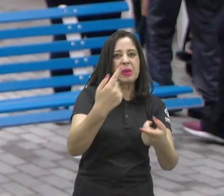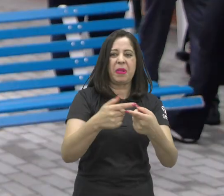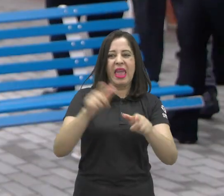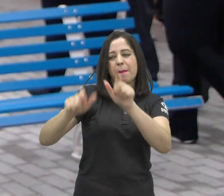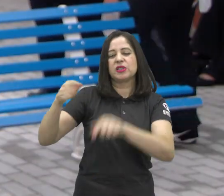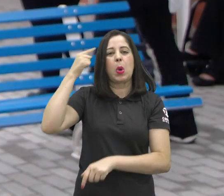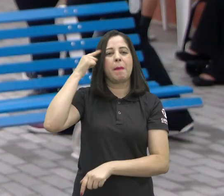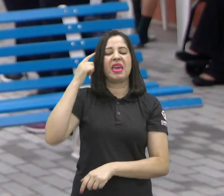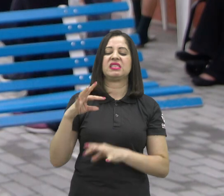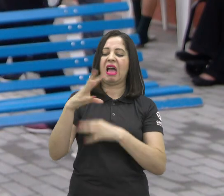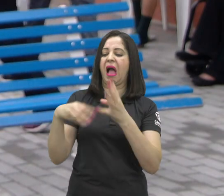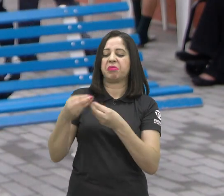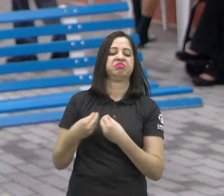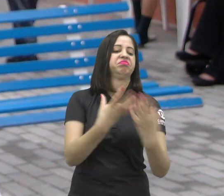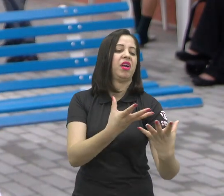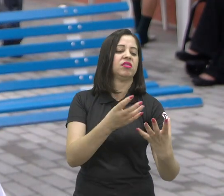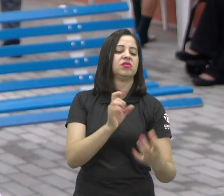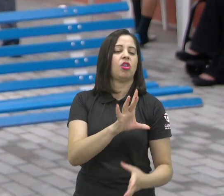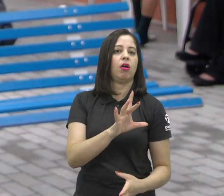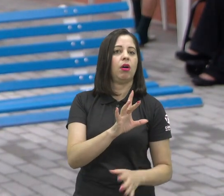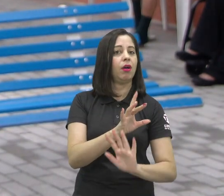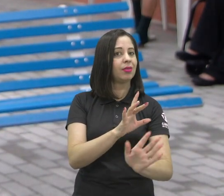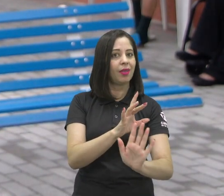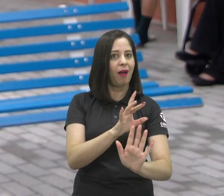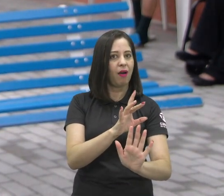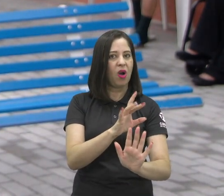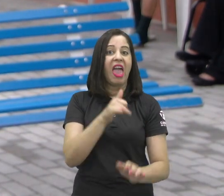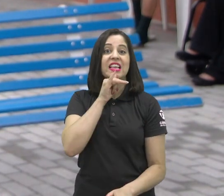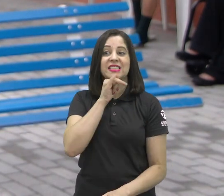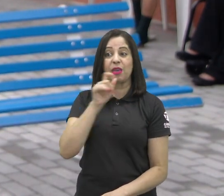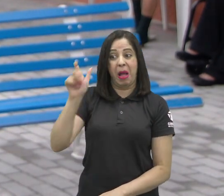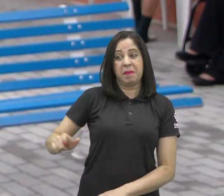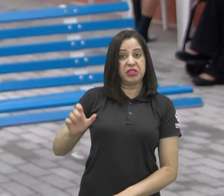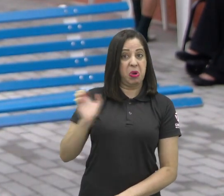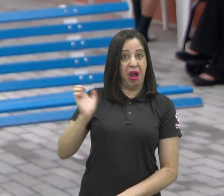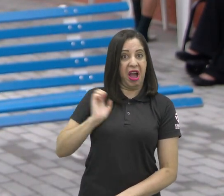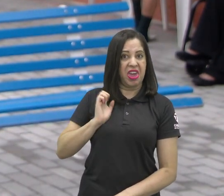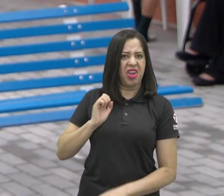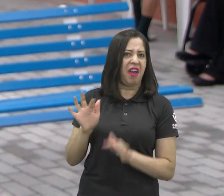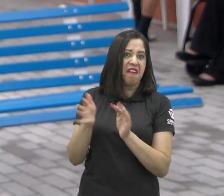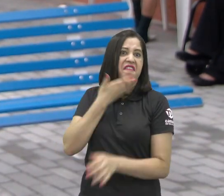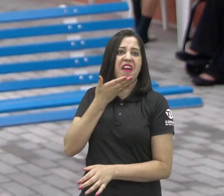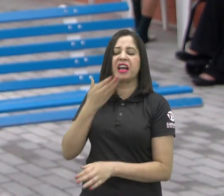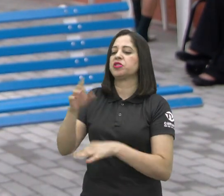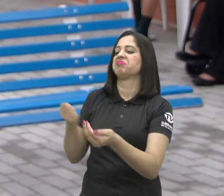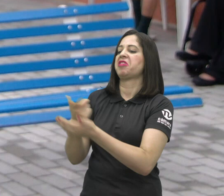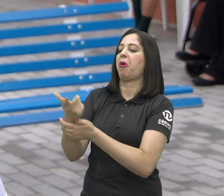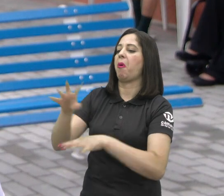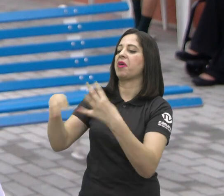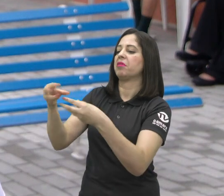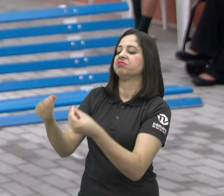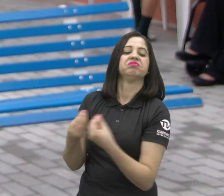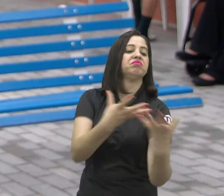vezes as pessoas acham que solidariedade é você pegar, comprar um presente e entregar. Mas, para quem tem dinheiro, por exemplo, isso é muito simples. Você vai